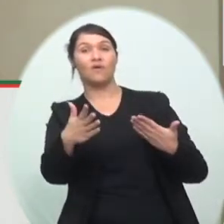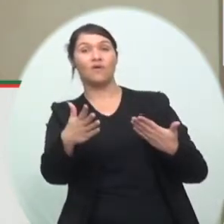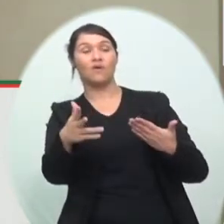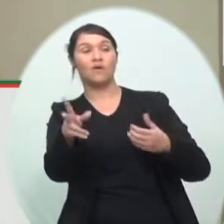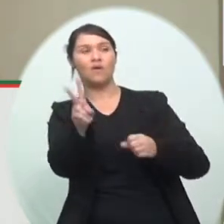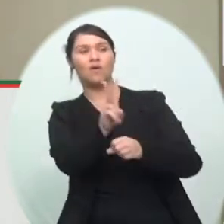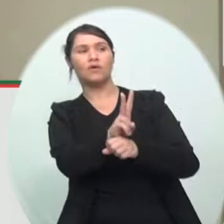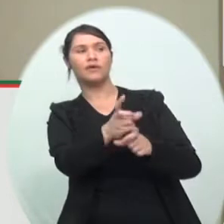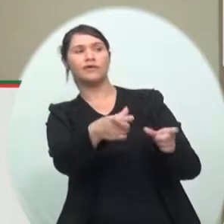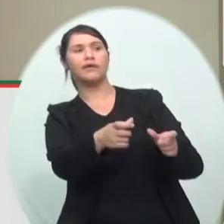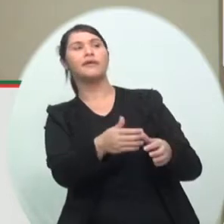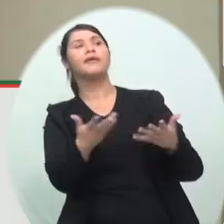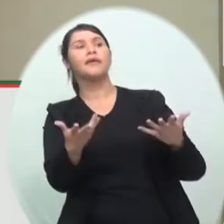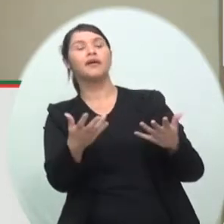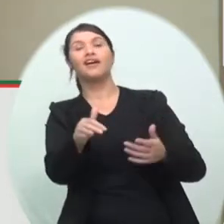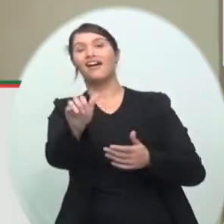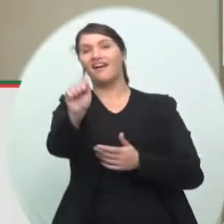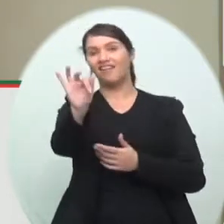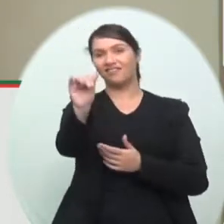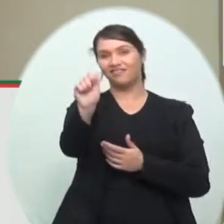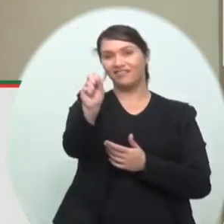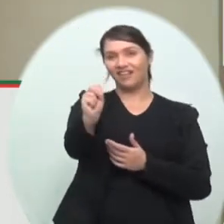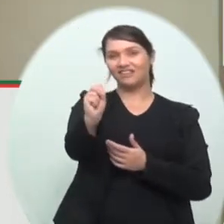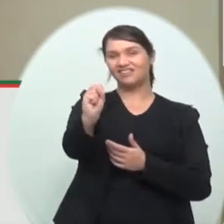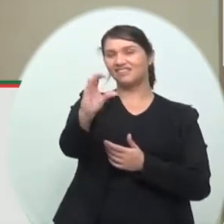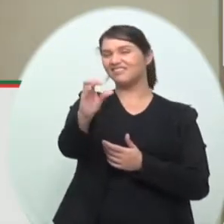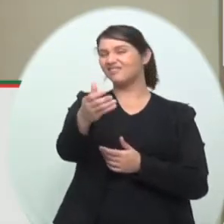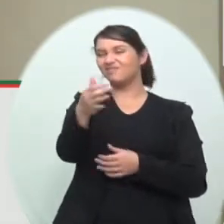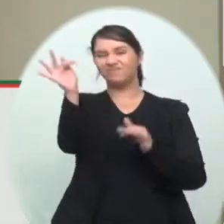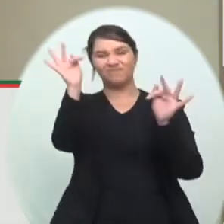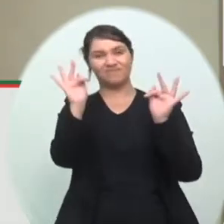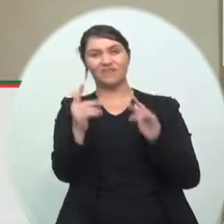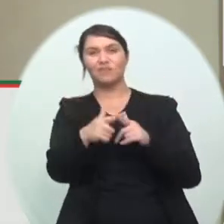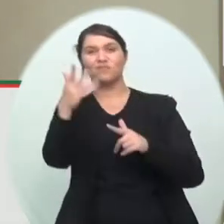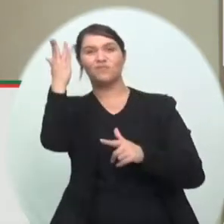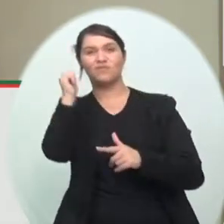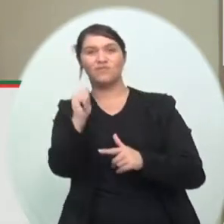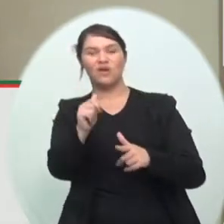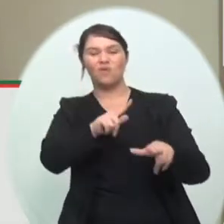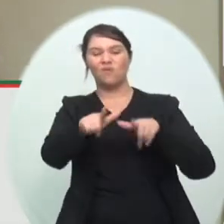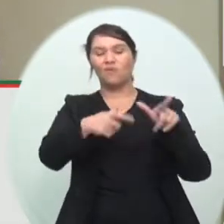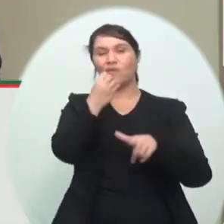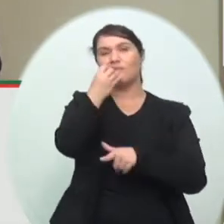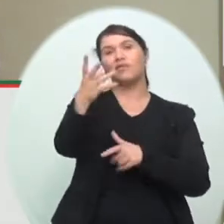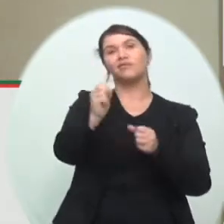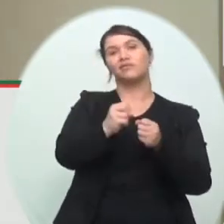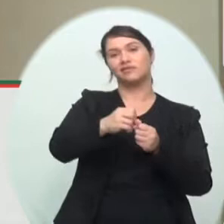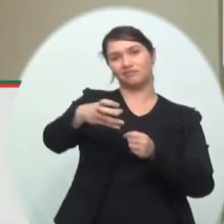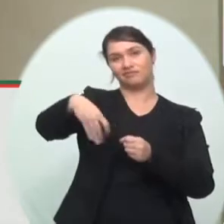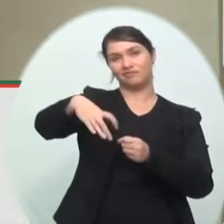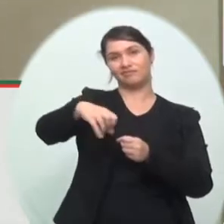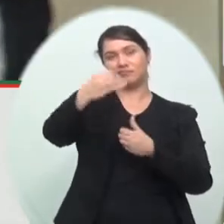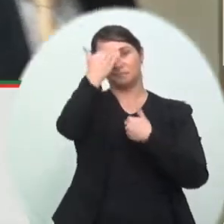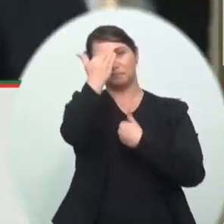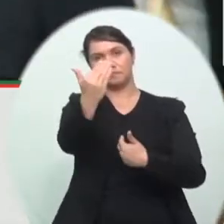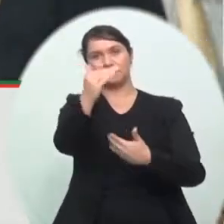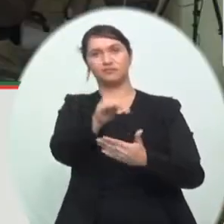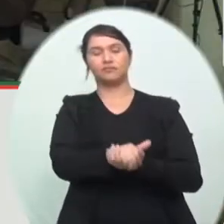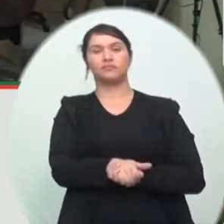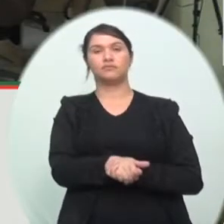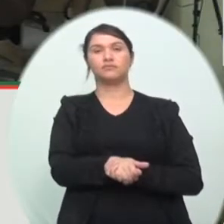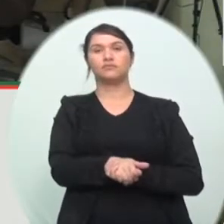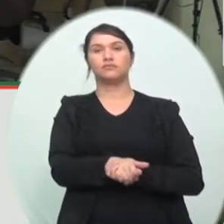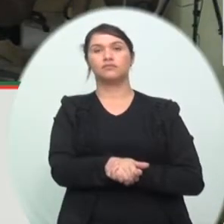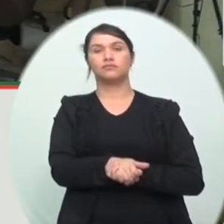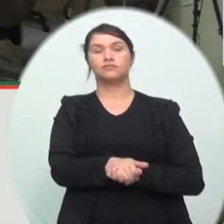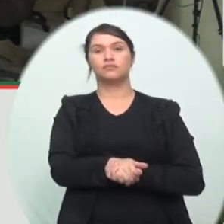dispensa comentários, e a gente tem certeza que vai realizar um grande trabalho ali naquela região. Muito obrigado. Com a